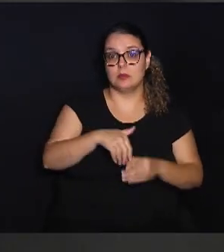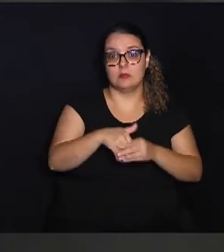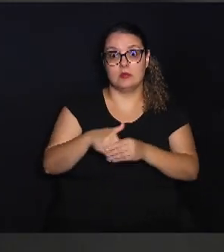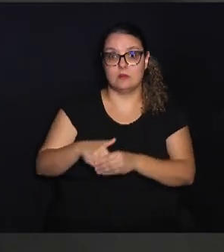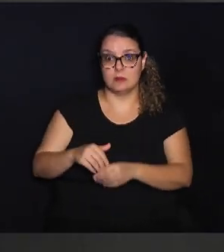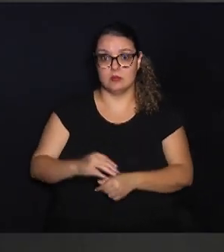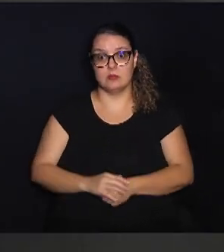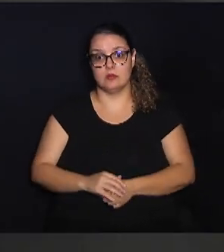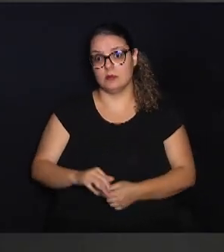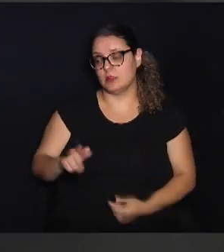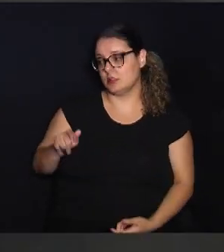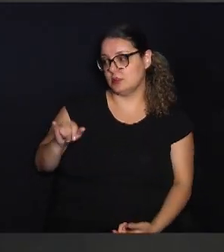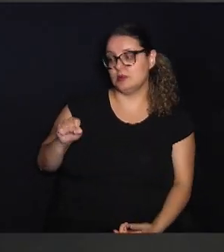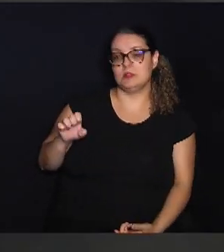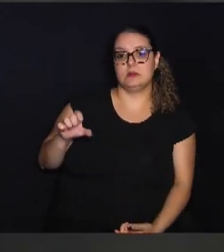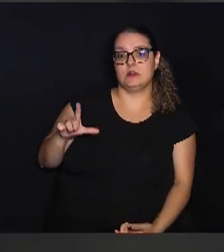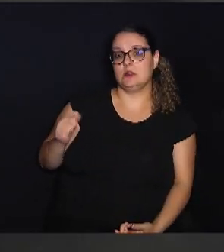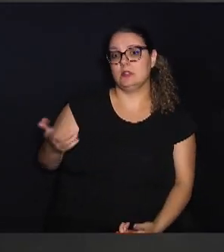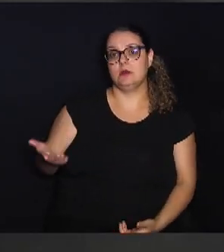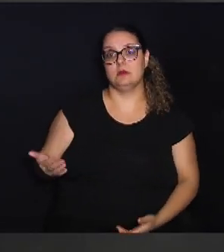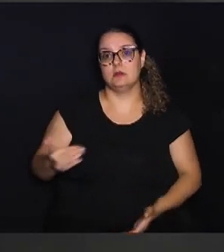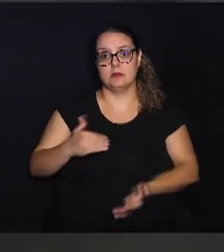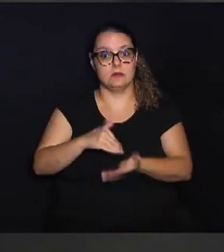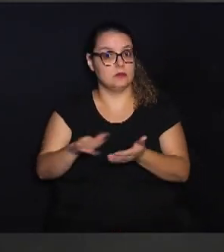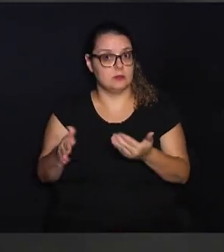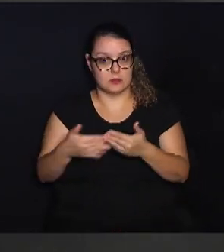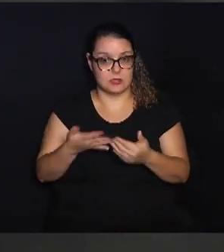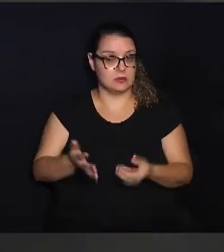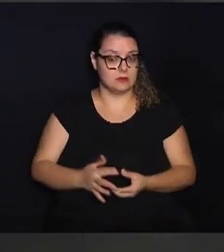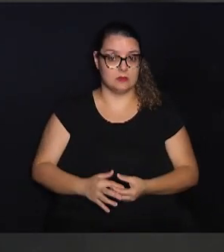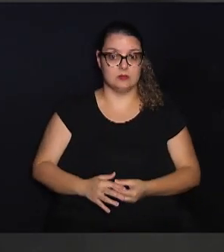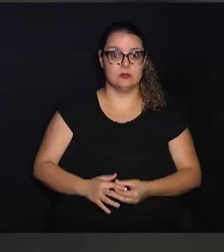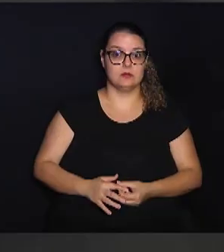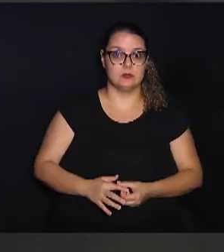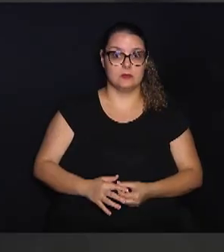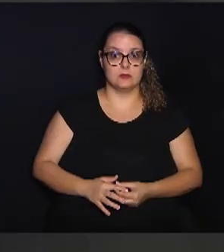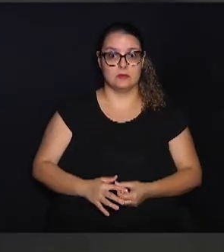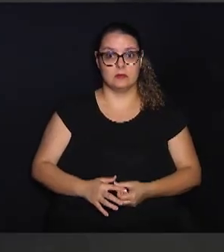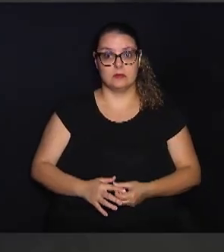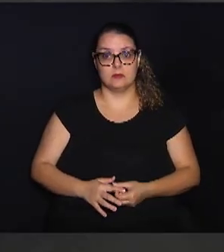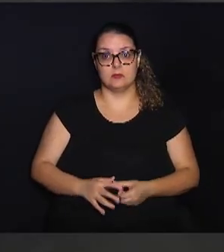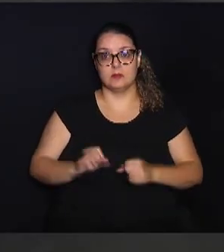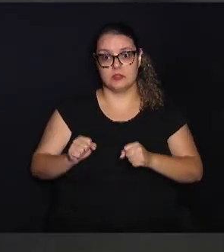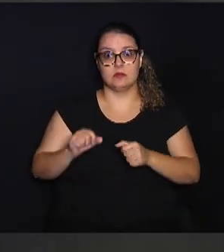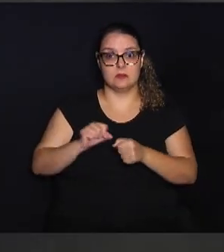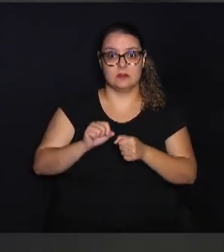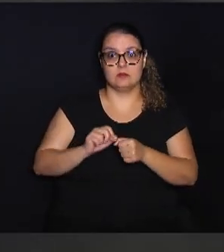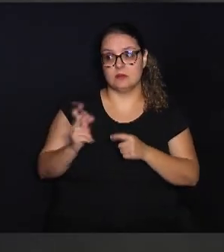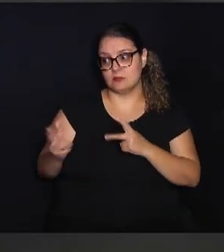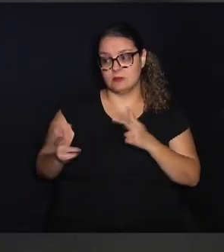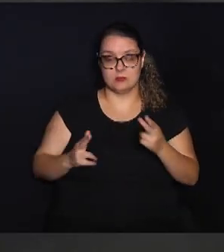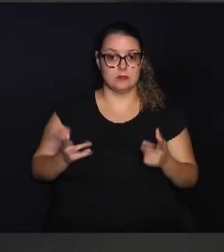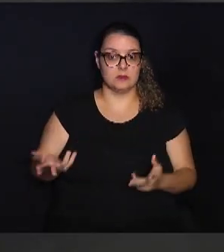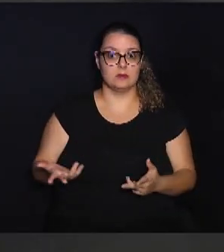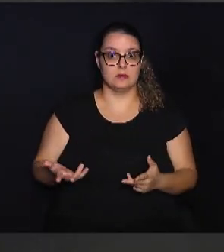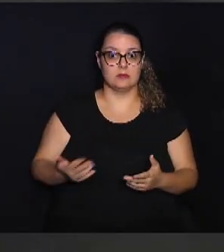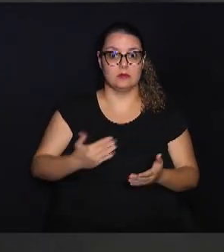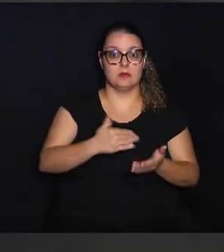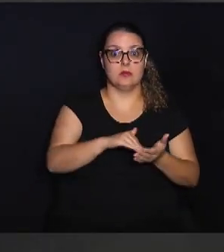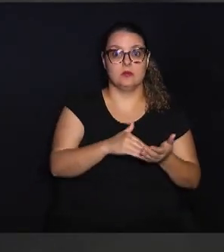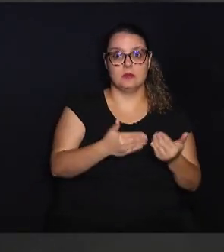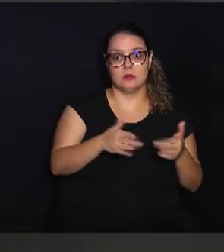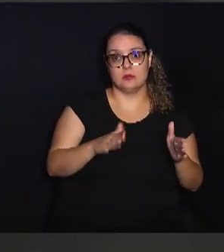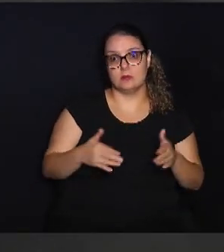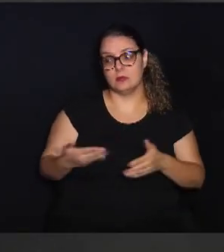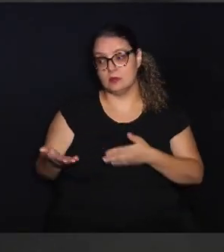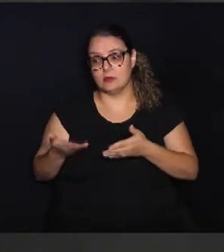para a Gisela, bom, agora fechar o escritório, porque poderia fazer como todo mundo, fica com o negócio lá aberto aqui, dá um tapa aqui, vai